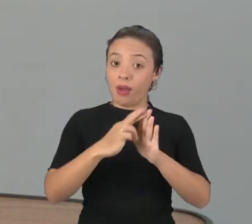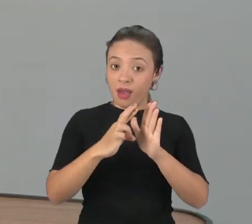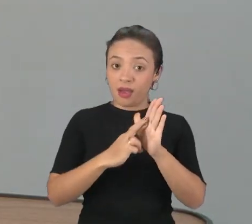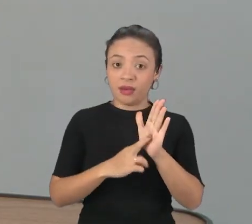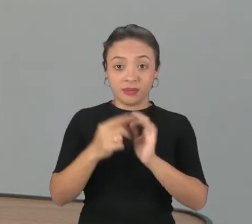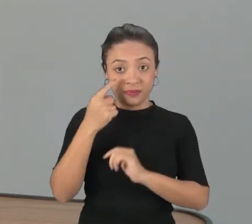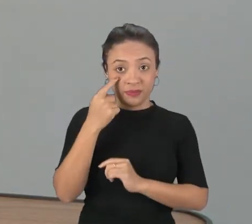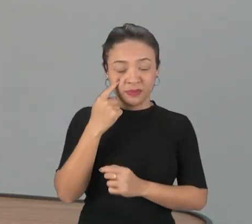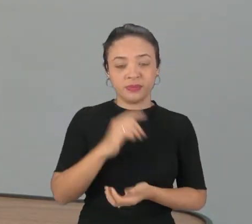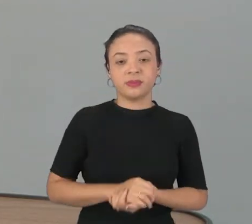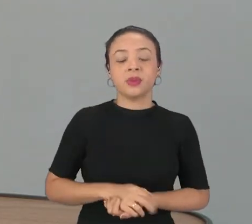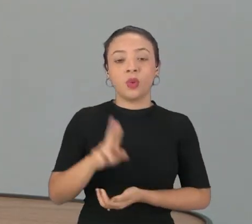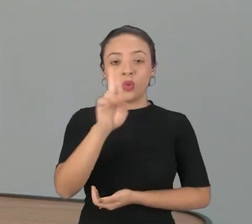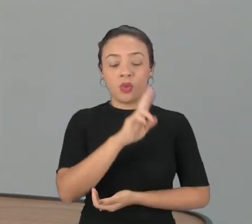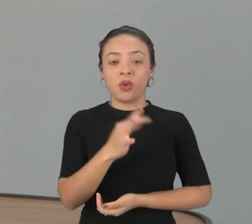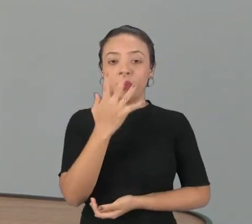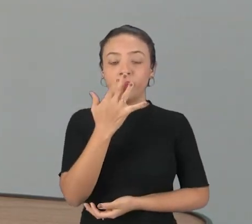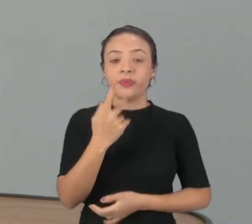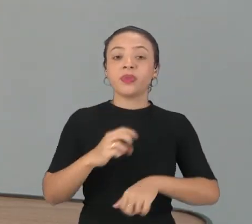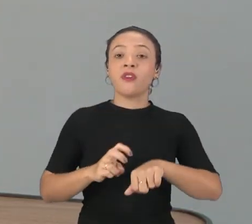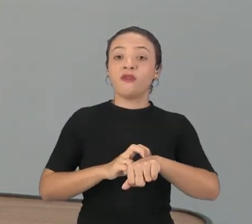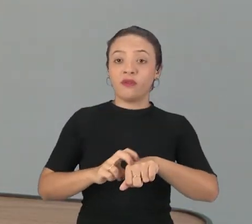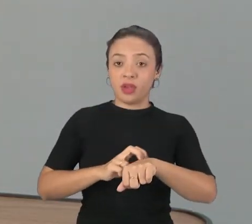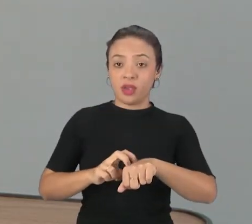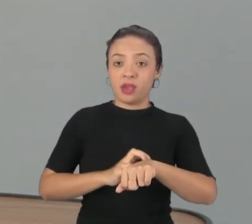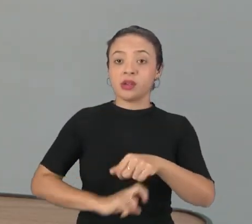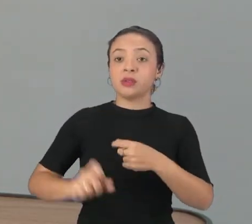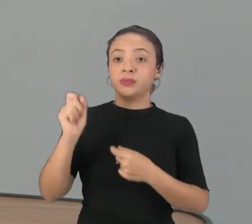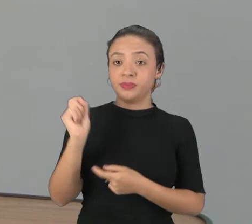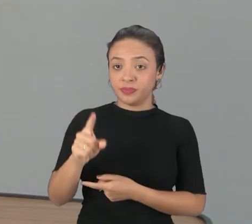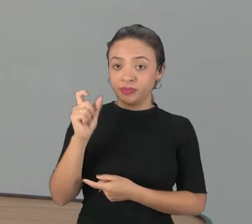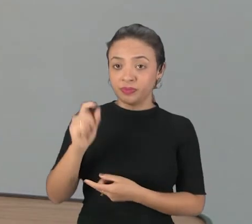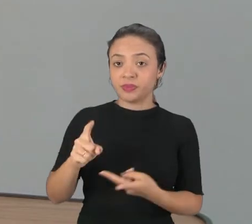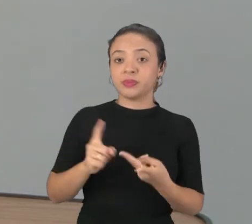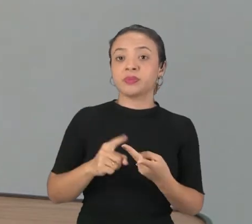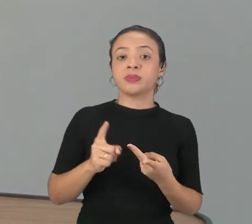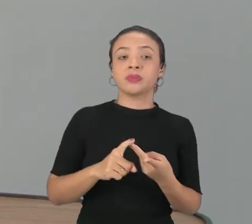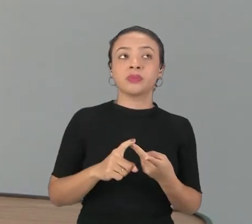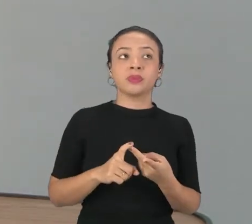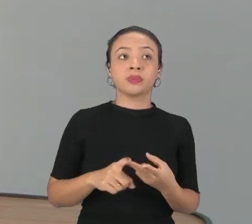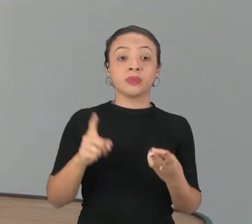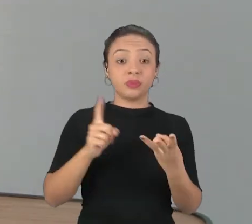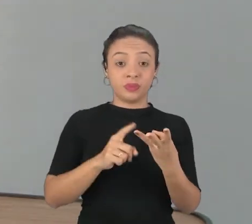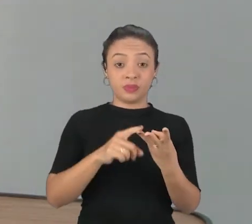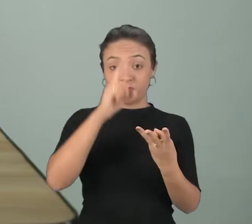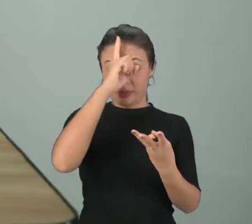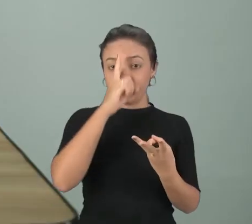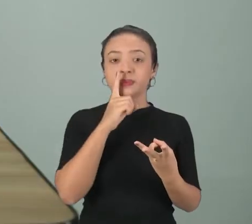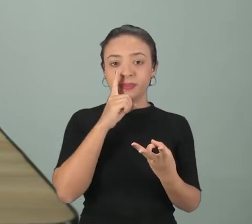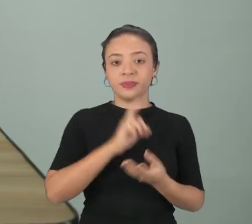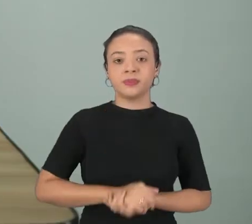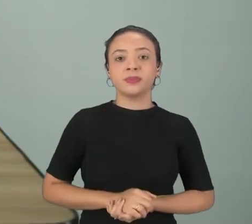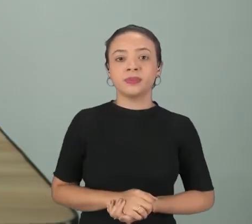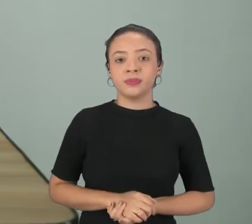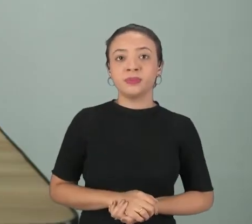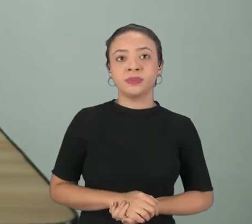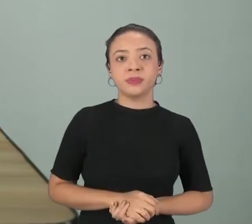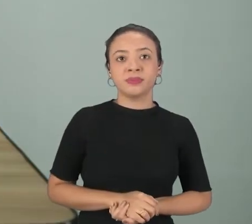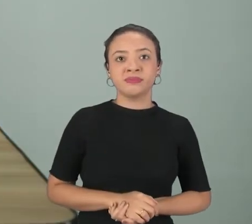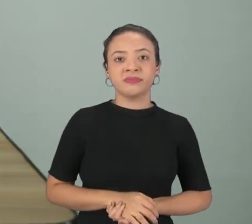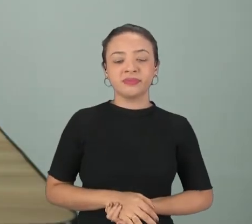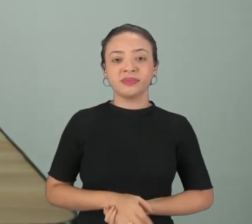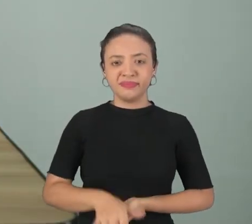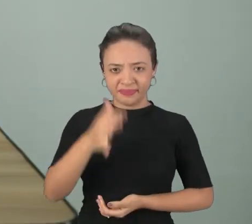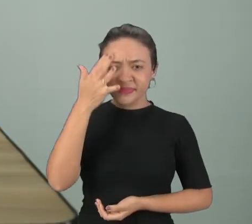o verde o azul o e amarelo Tá